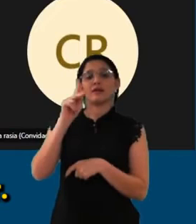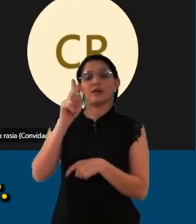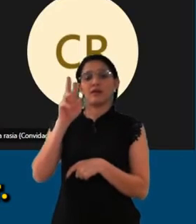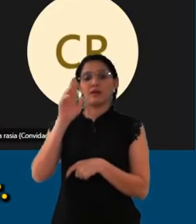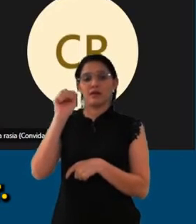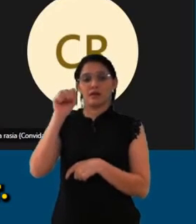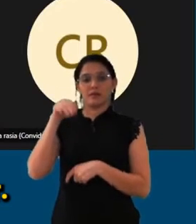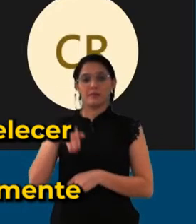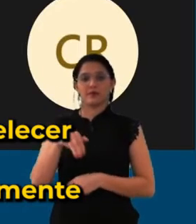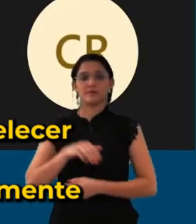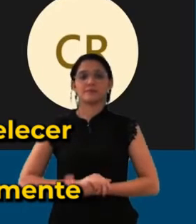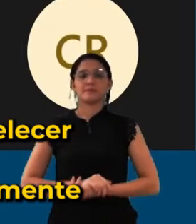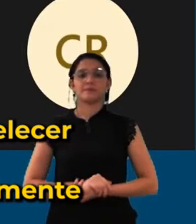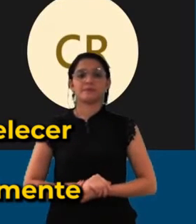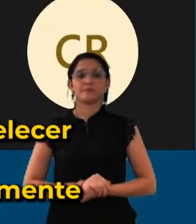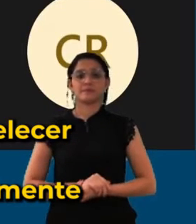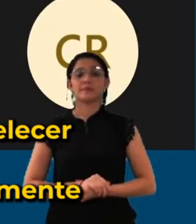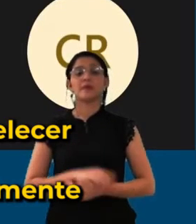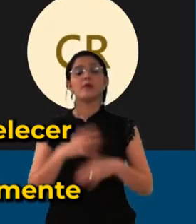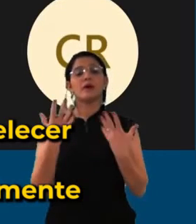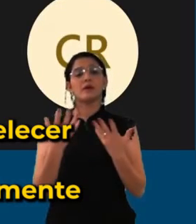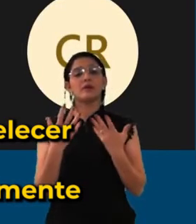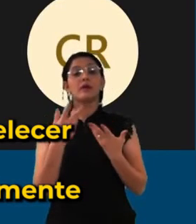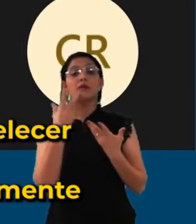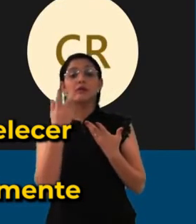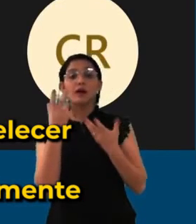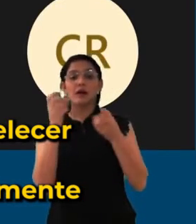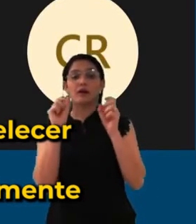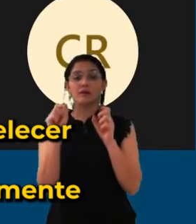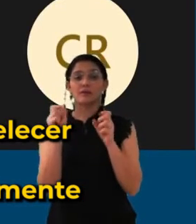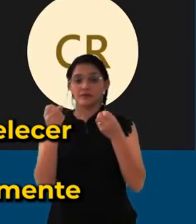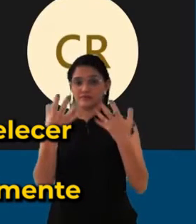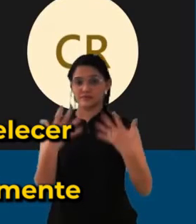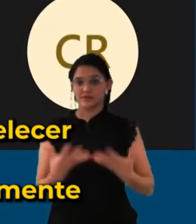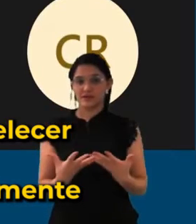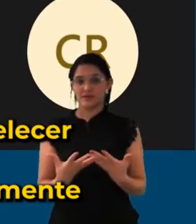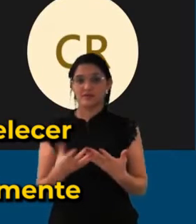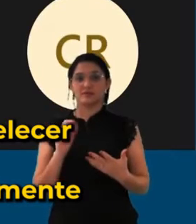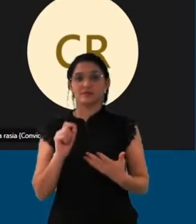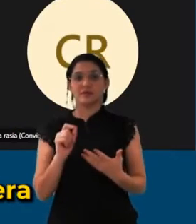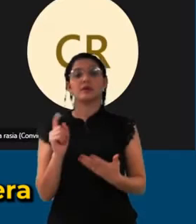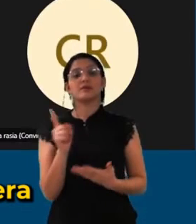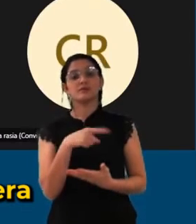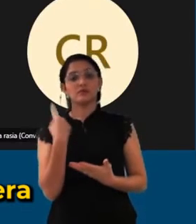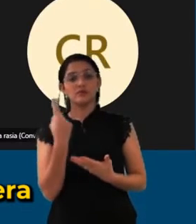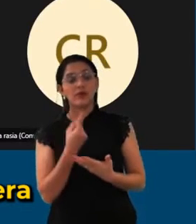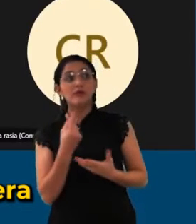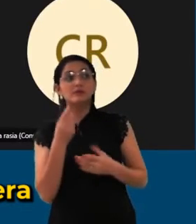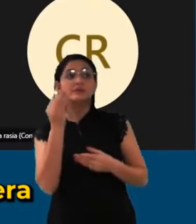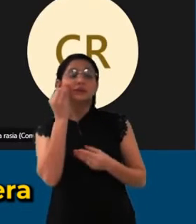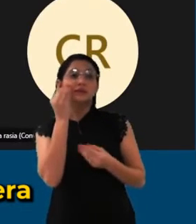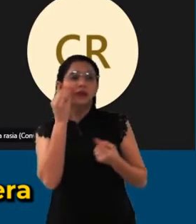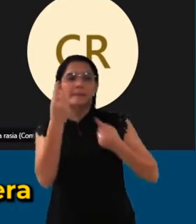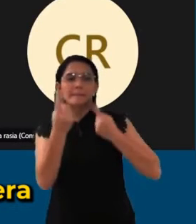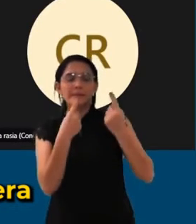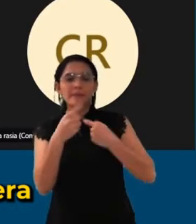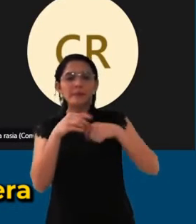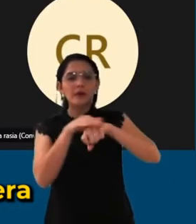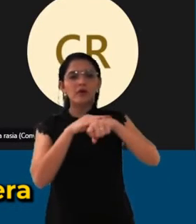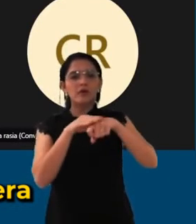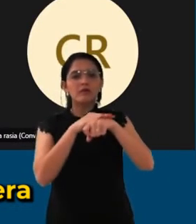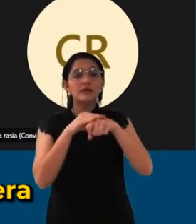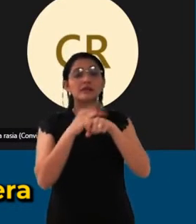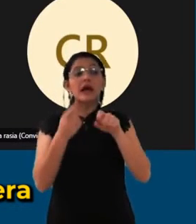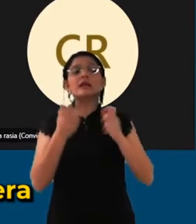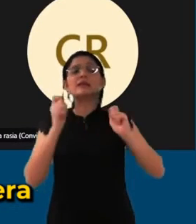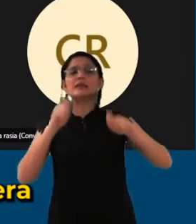Ou seja, o que eu estou querendo dizer, mais uma vez, é o seguinte: eu quero estabelecer condições de possibilidade para a gente sair daqui realmente já com a